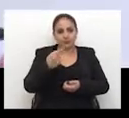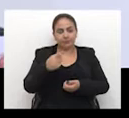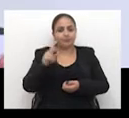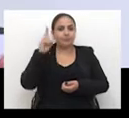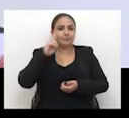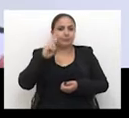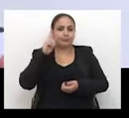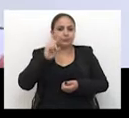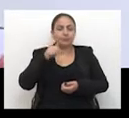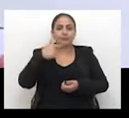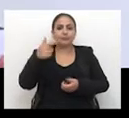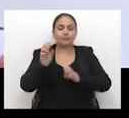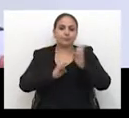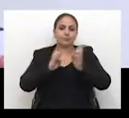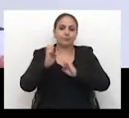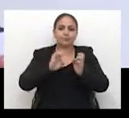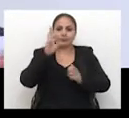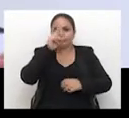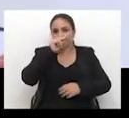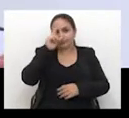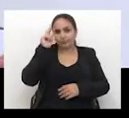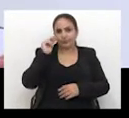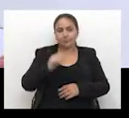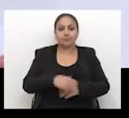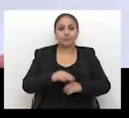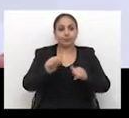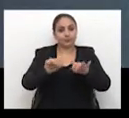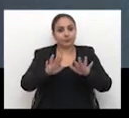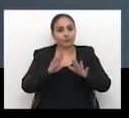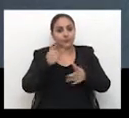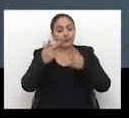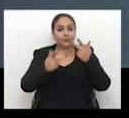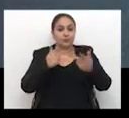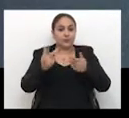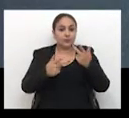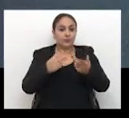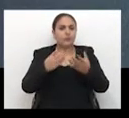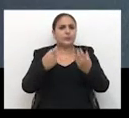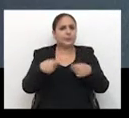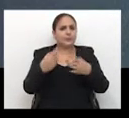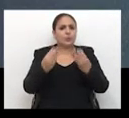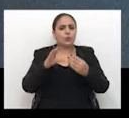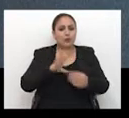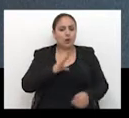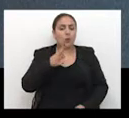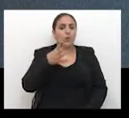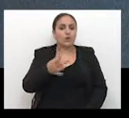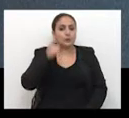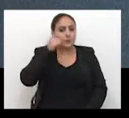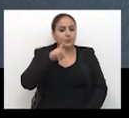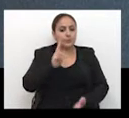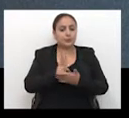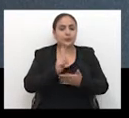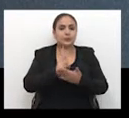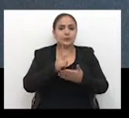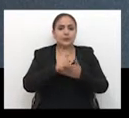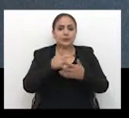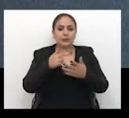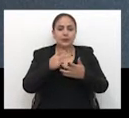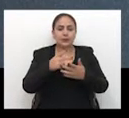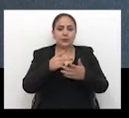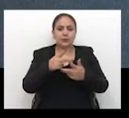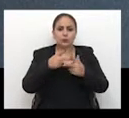estendeu a lembrança aos demais empresários do município na tribuna disse que é preciso muita coragem para manter